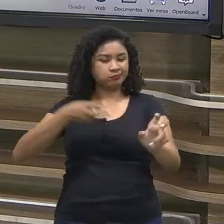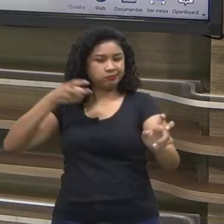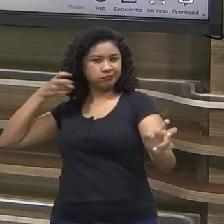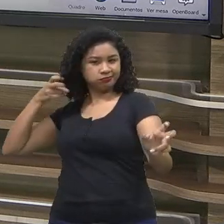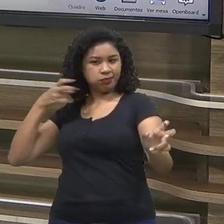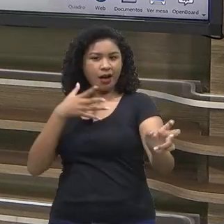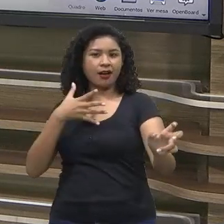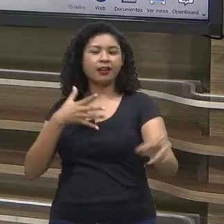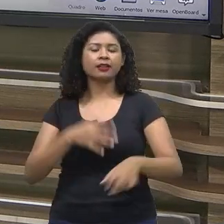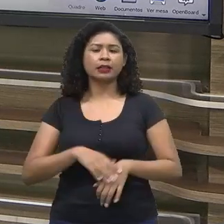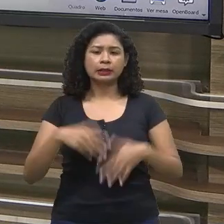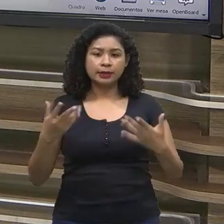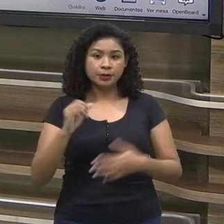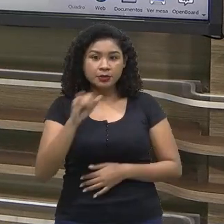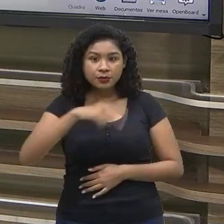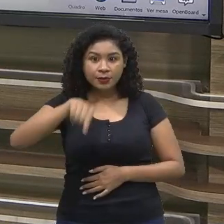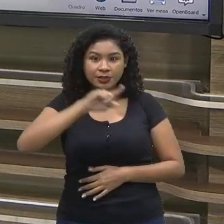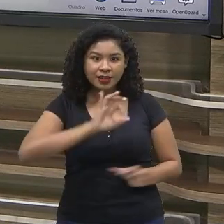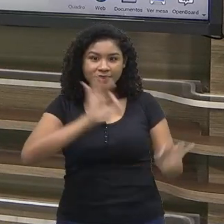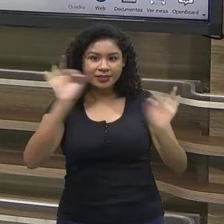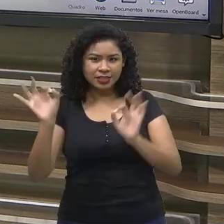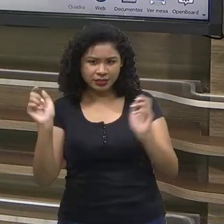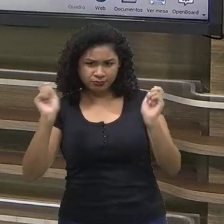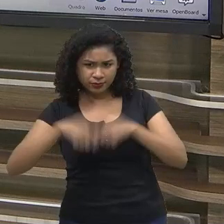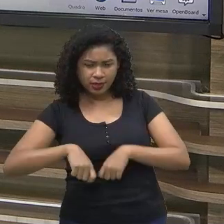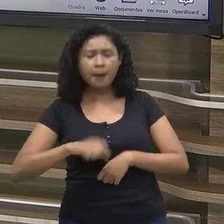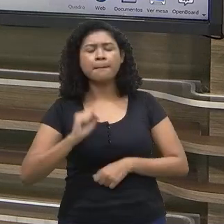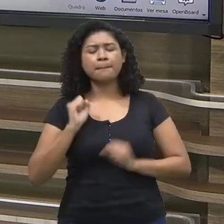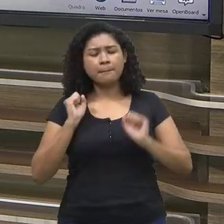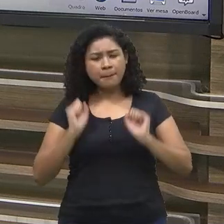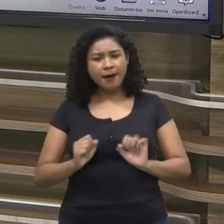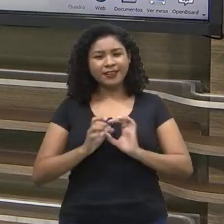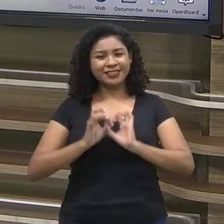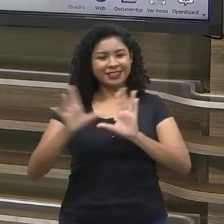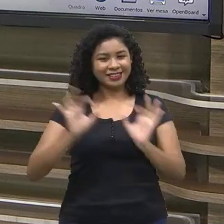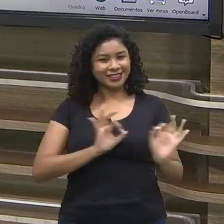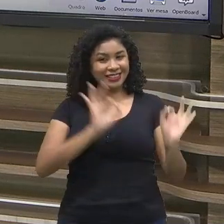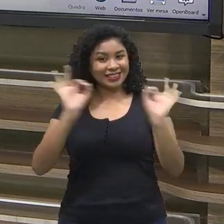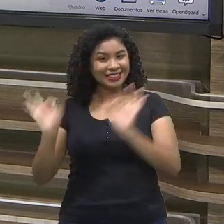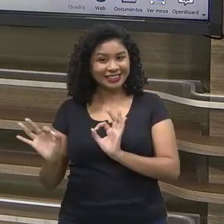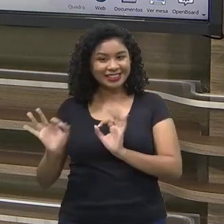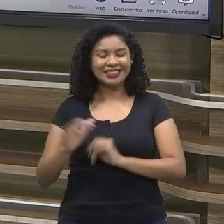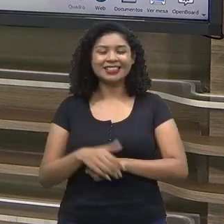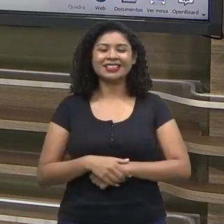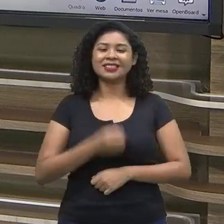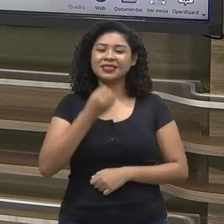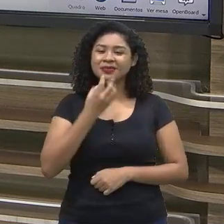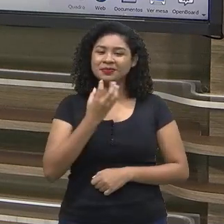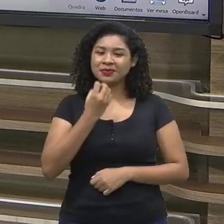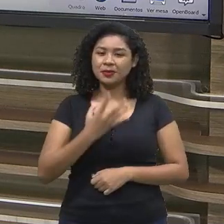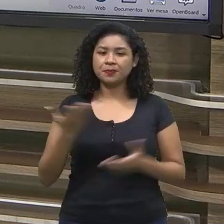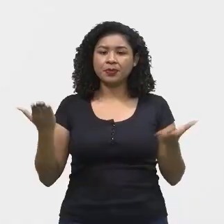assistir, confira aí uma parte desses jogos também. E